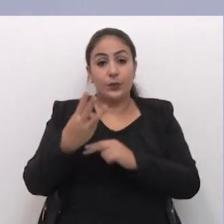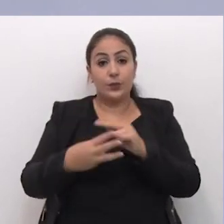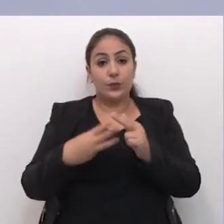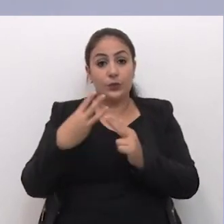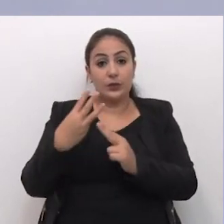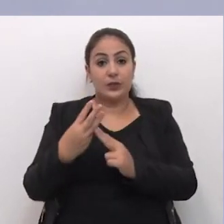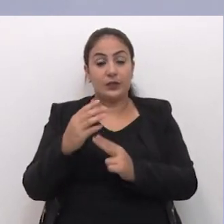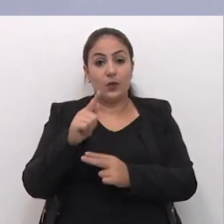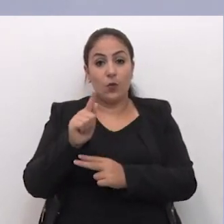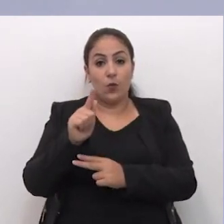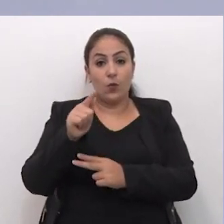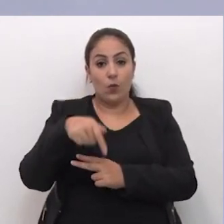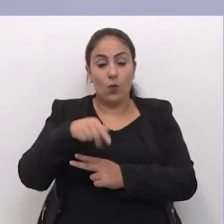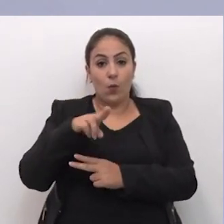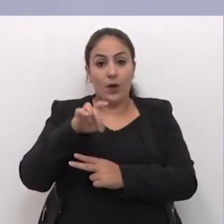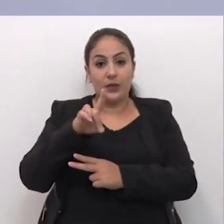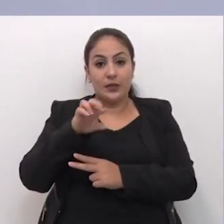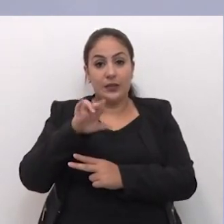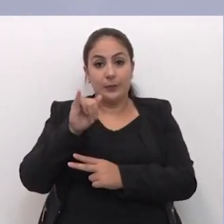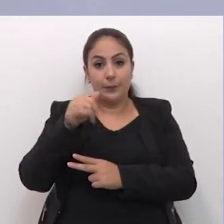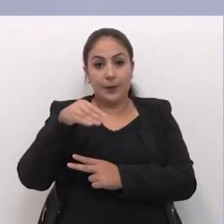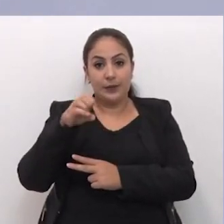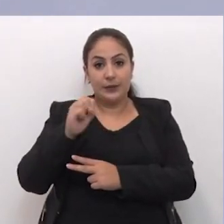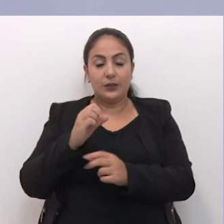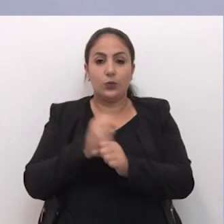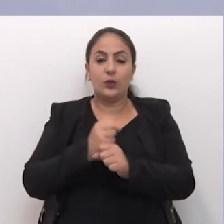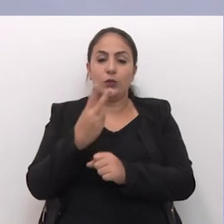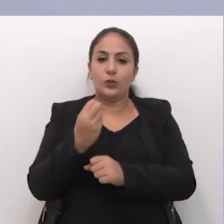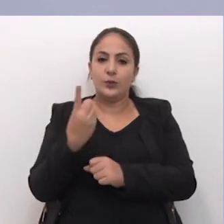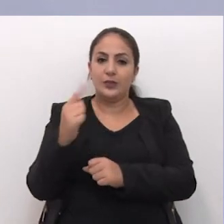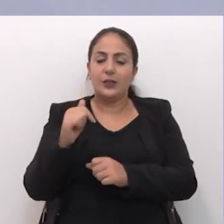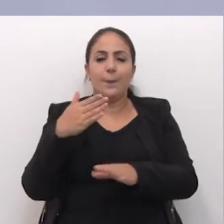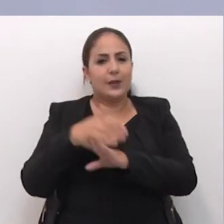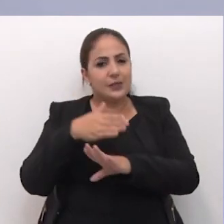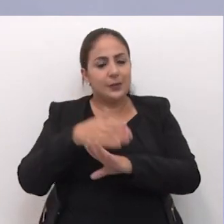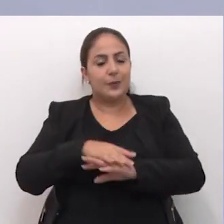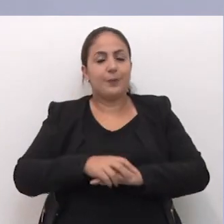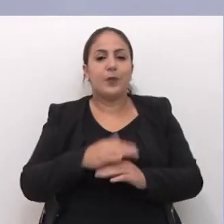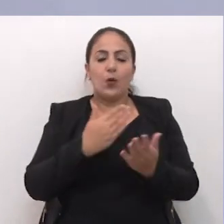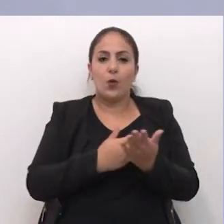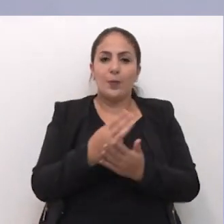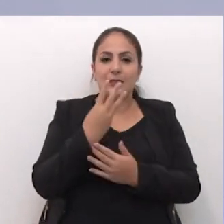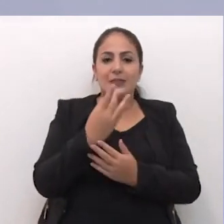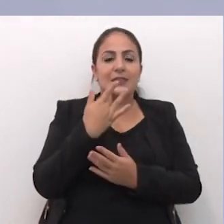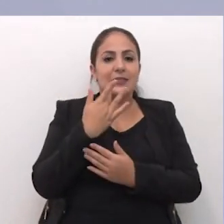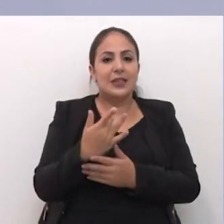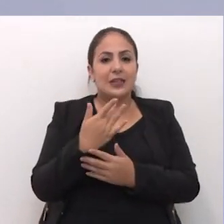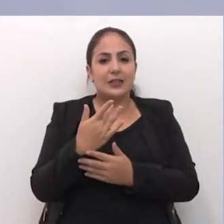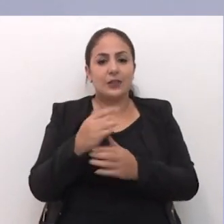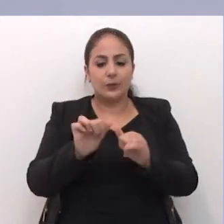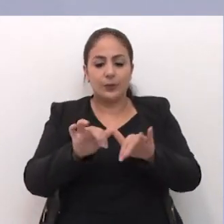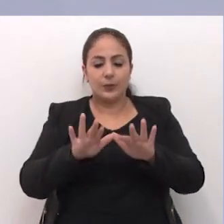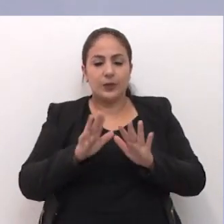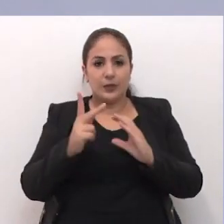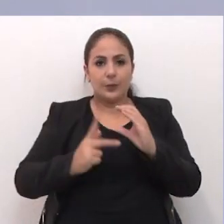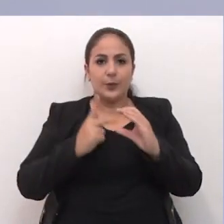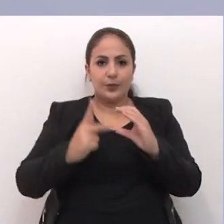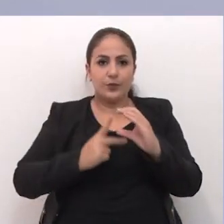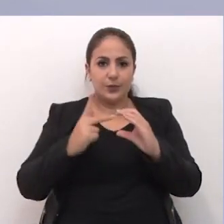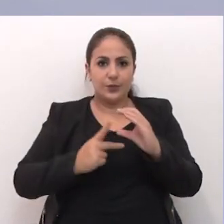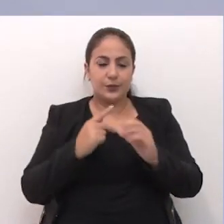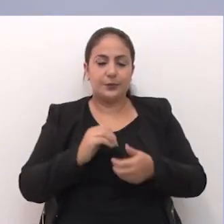ao terceiro quadrimestre de 2017. Participe! É a partir das 15h no